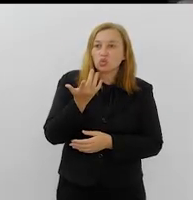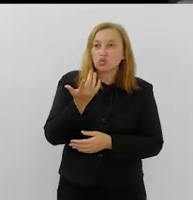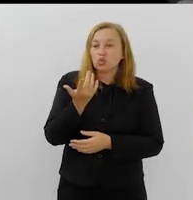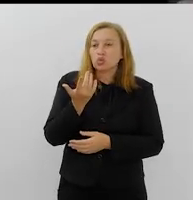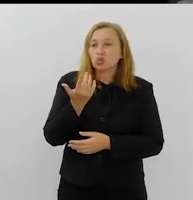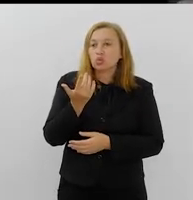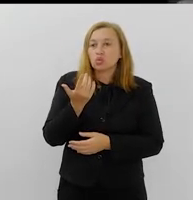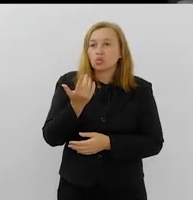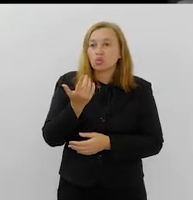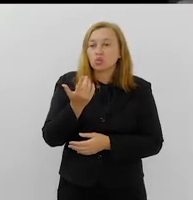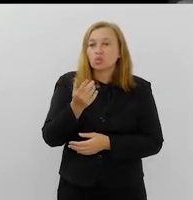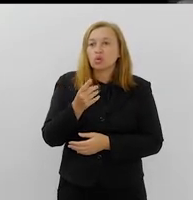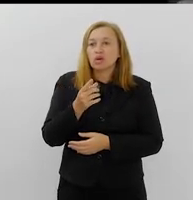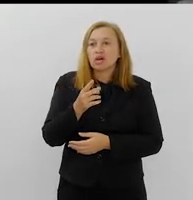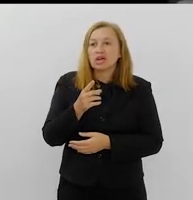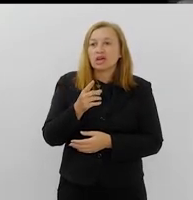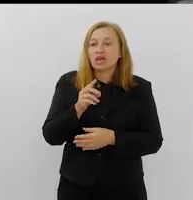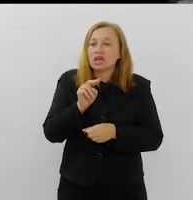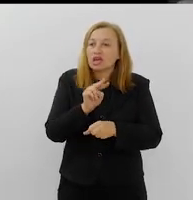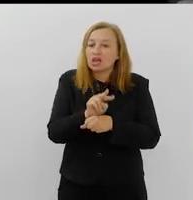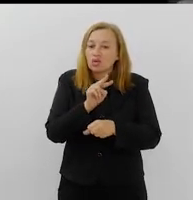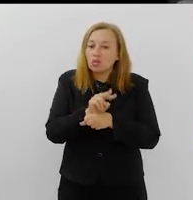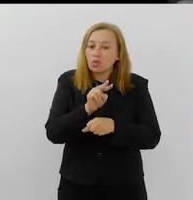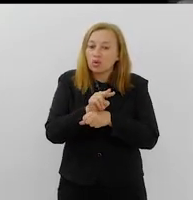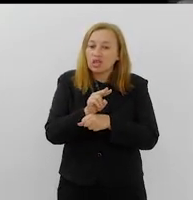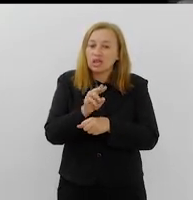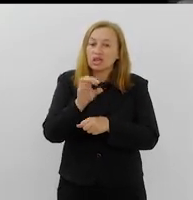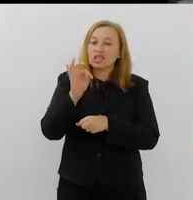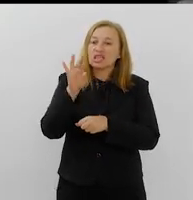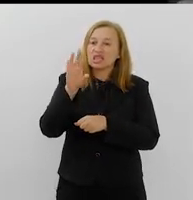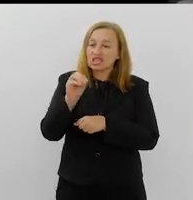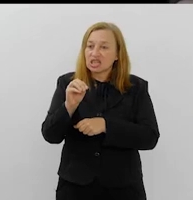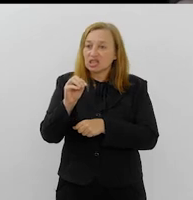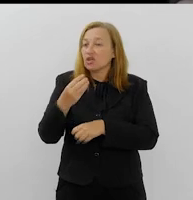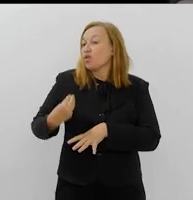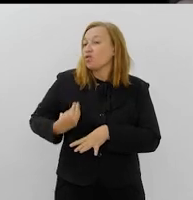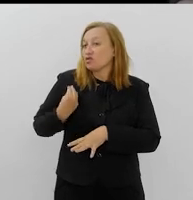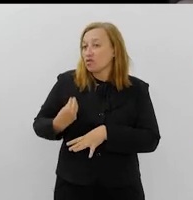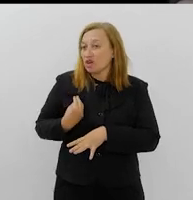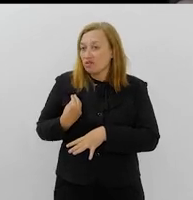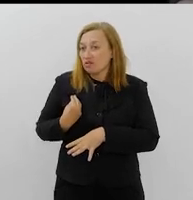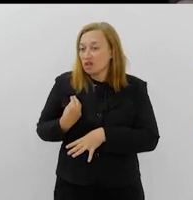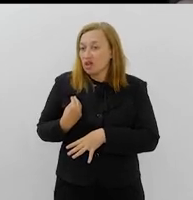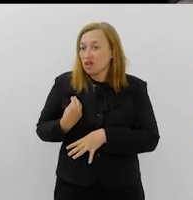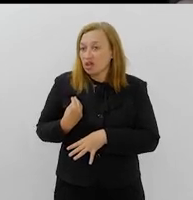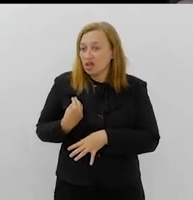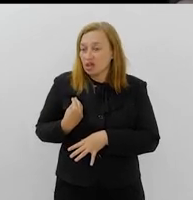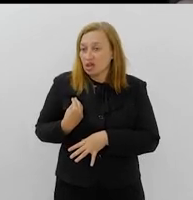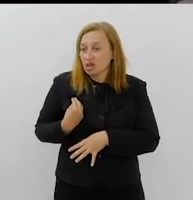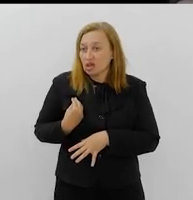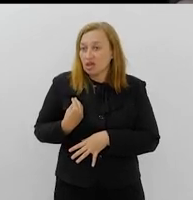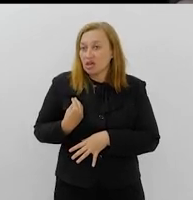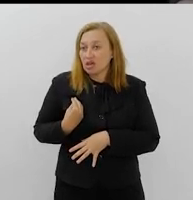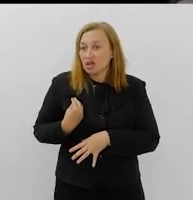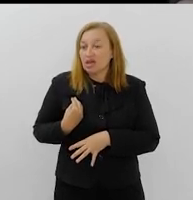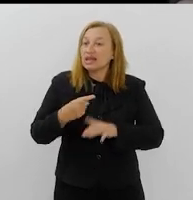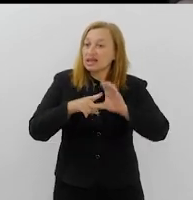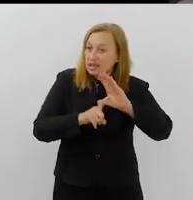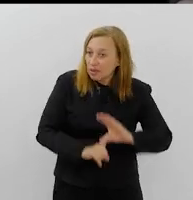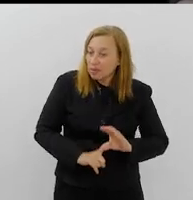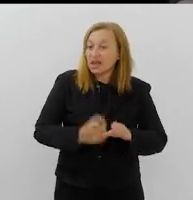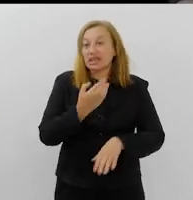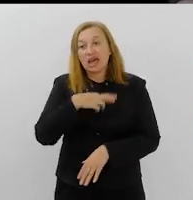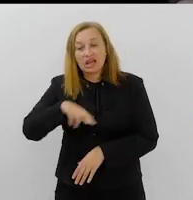acham que aquele zelador, no caso, no seu caso, Sim. ele vive daquilo ali, da Não.